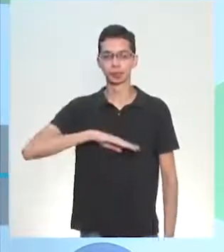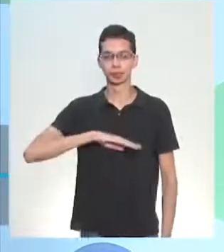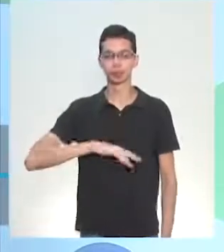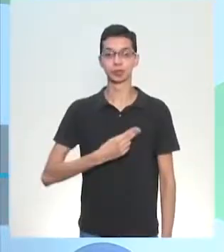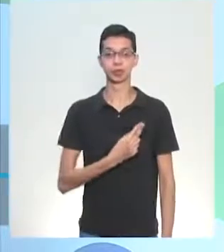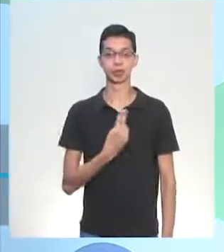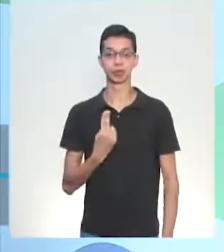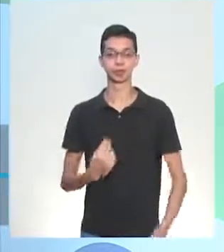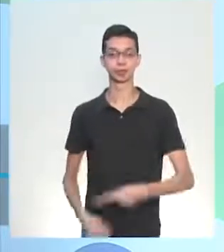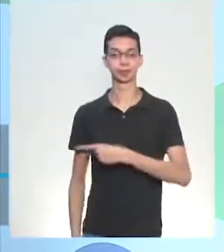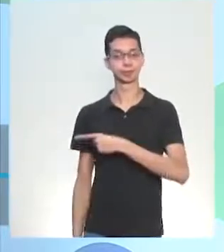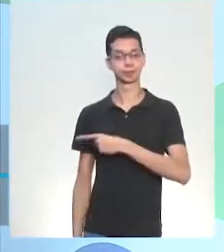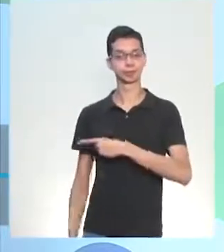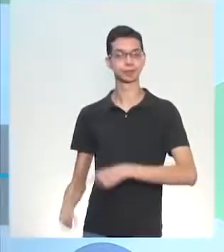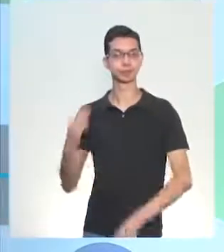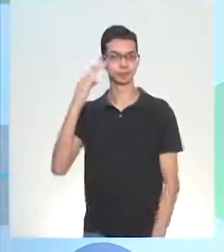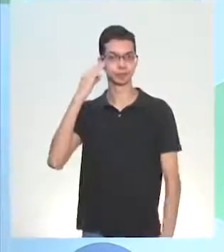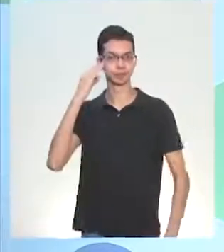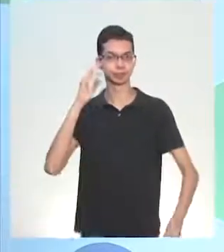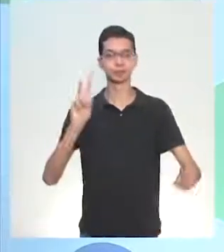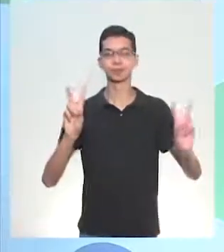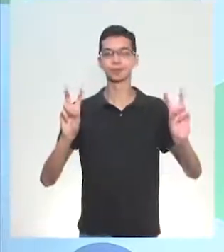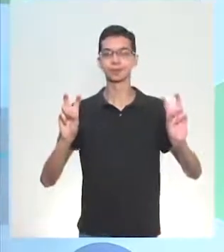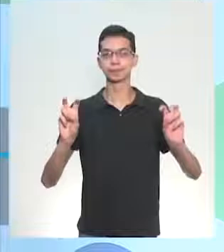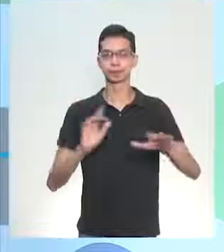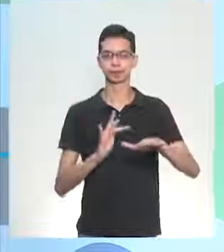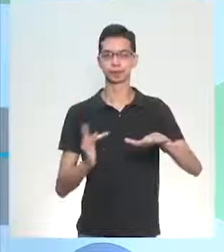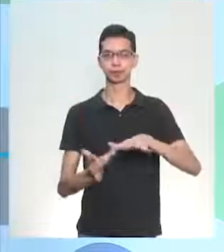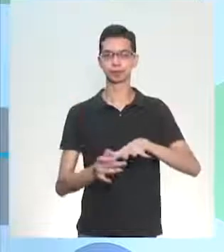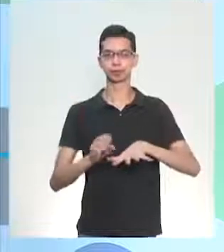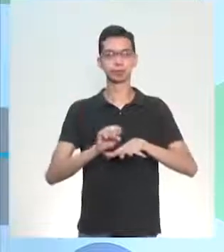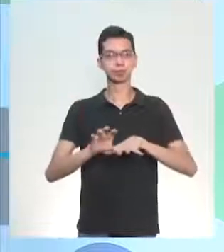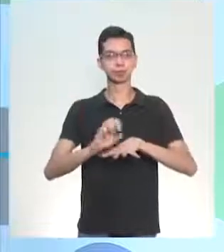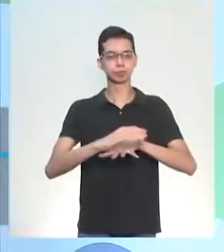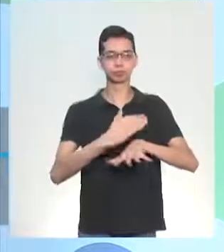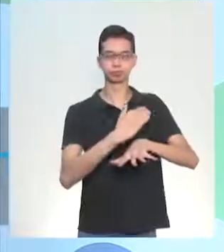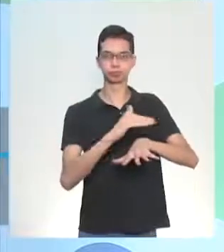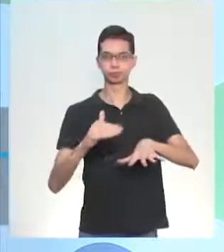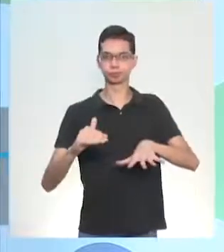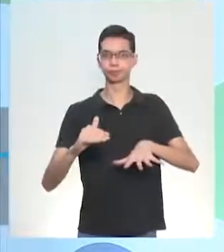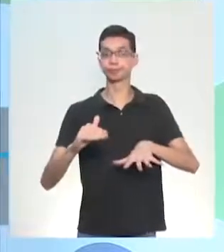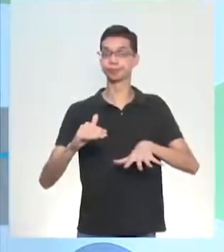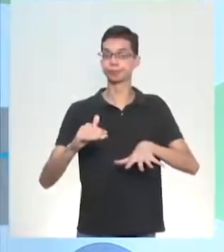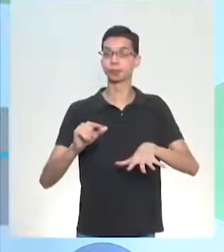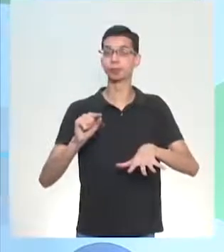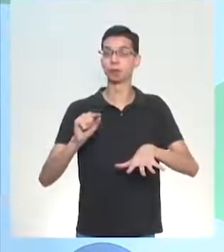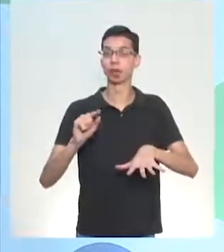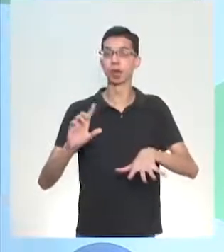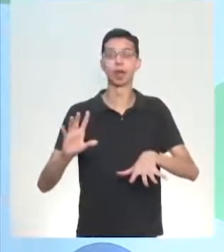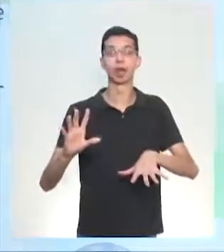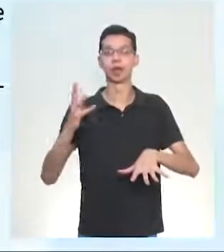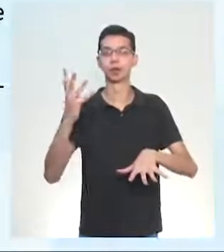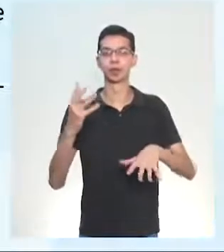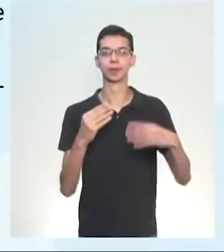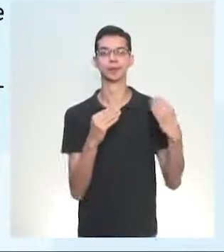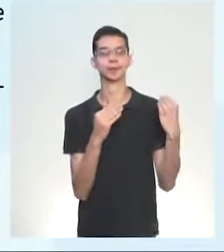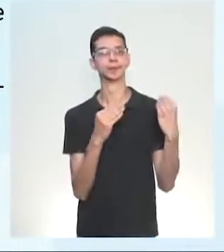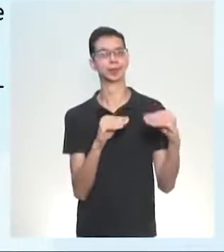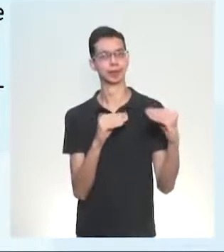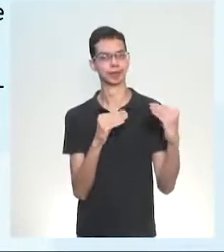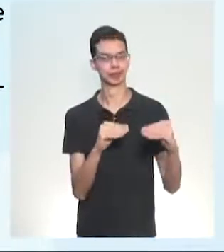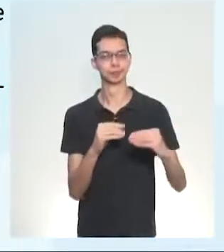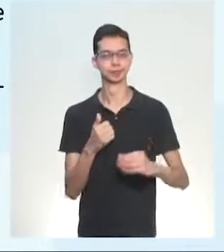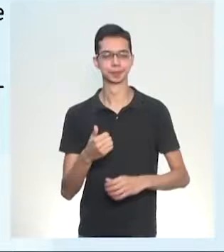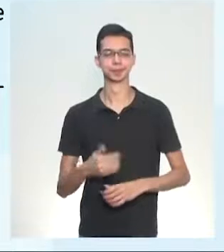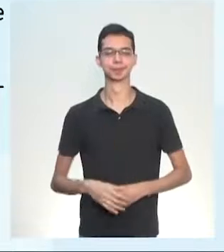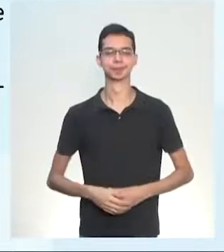anunciado, a aula de hoje caiu na rede, virou meme, e vamos às informações da aula. Olha lá, tema da aula,